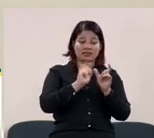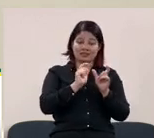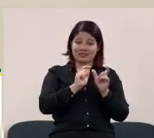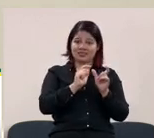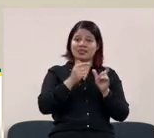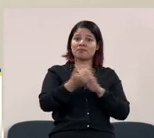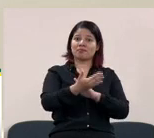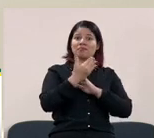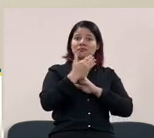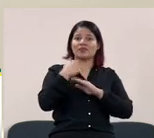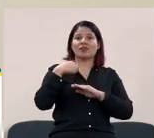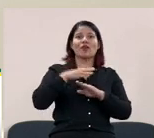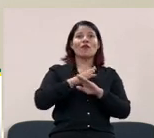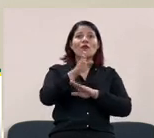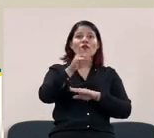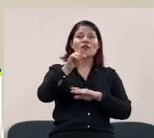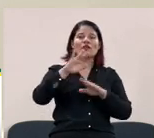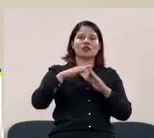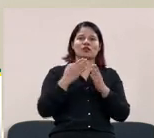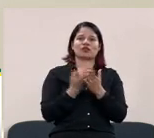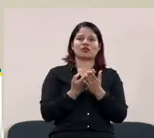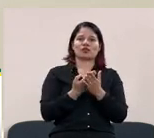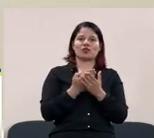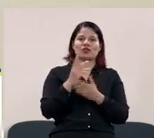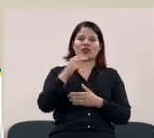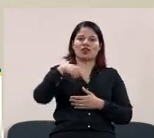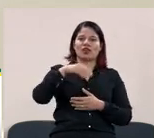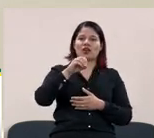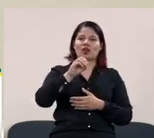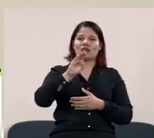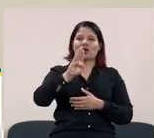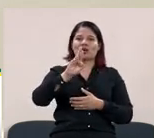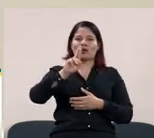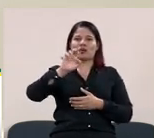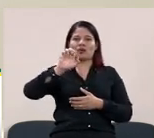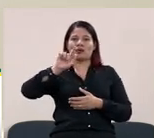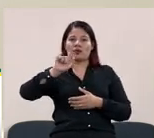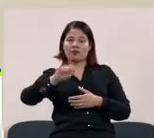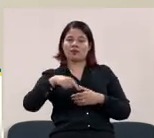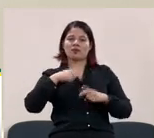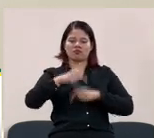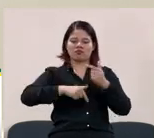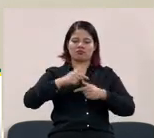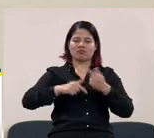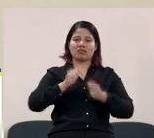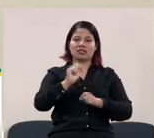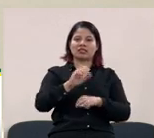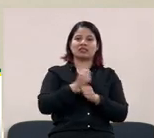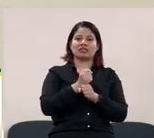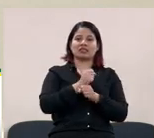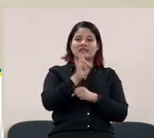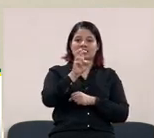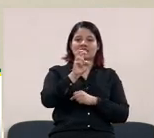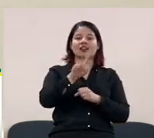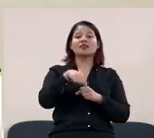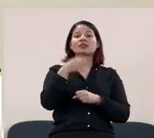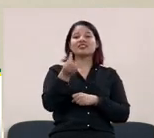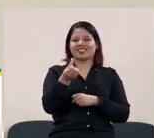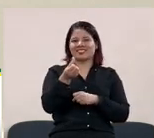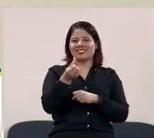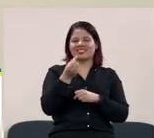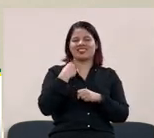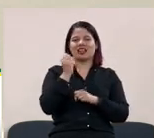carteirinha, lecionei no Colégio Nóbrega. Eu lecionei 5 anos. O 6º ano não deu mais, porque eu me formava